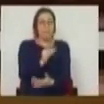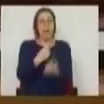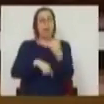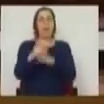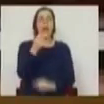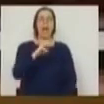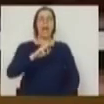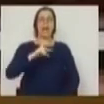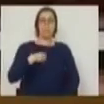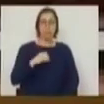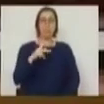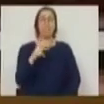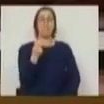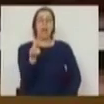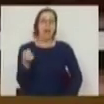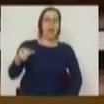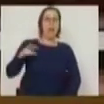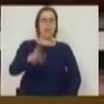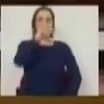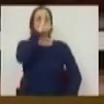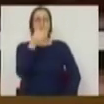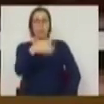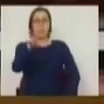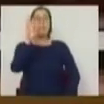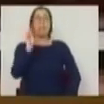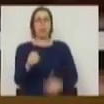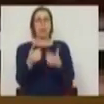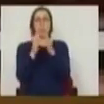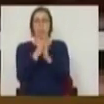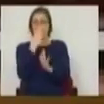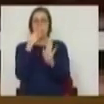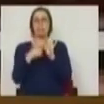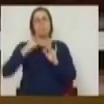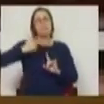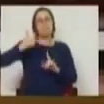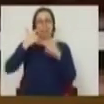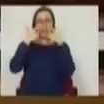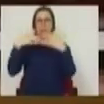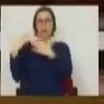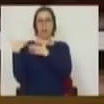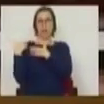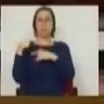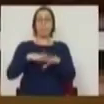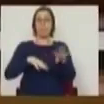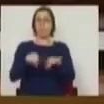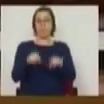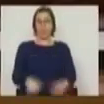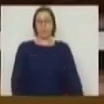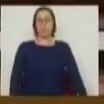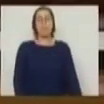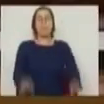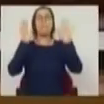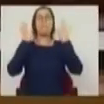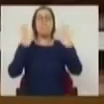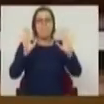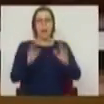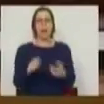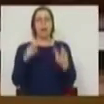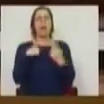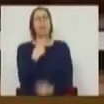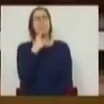Falemos de Armando Vara, ex-ministro do PS, que tudo indica ser o principal responsável por esta operação. Mas não deixemos